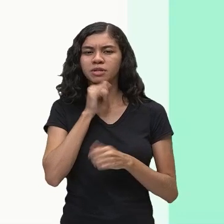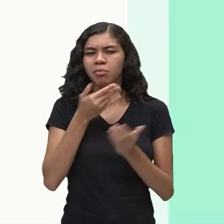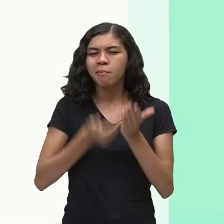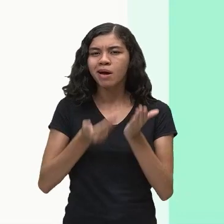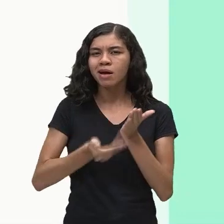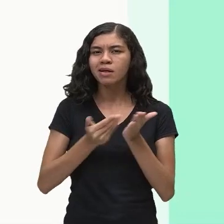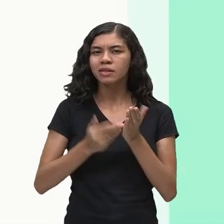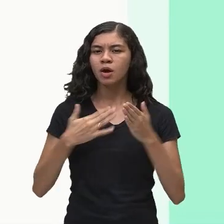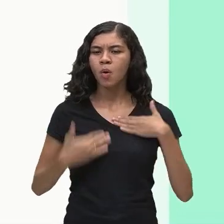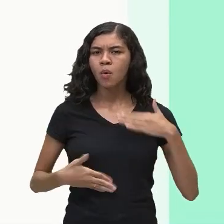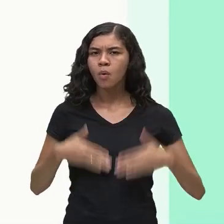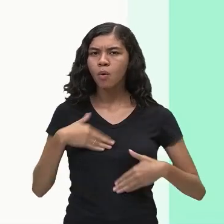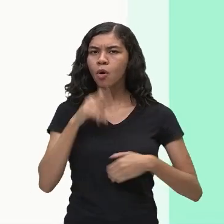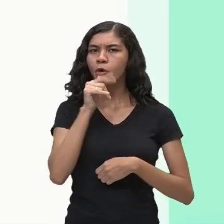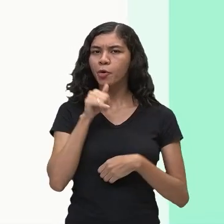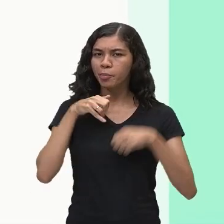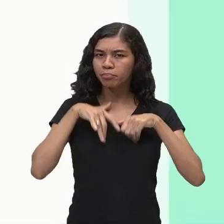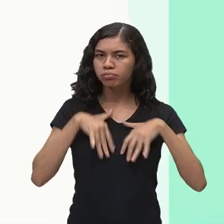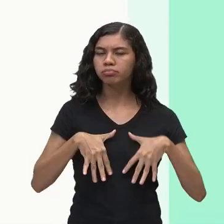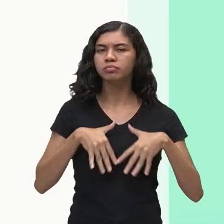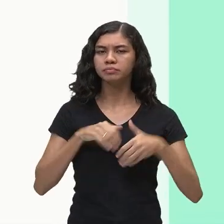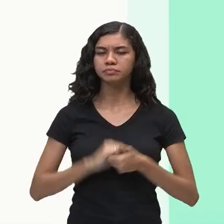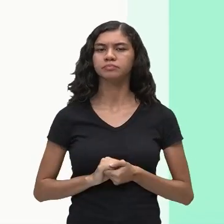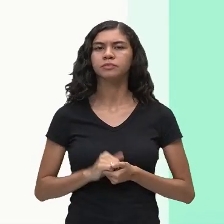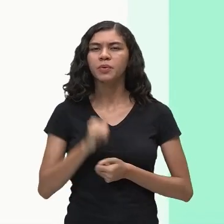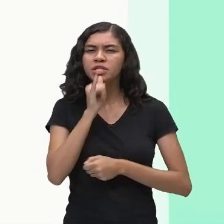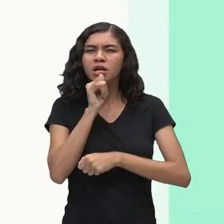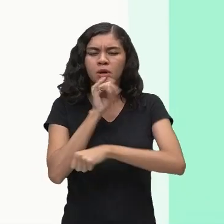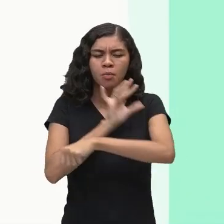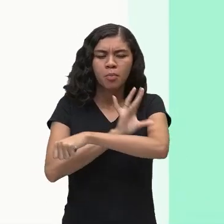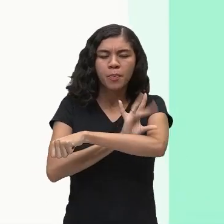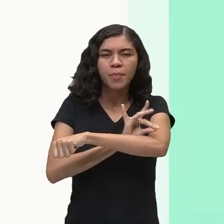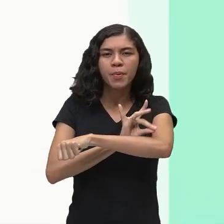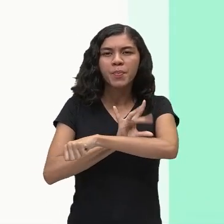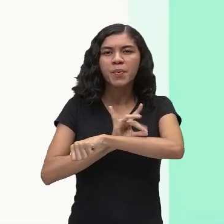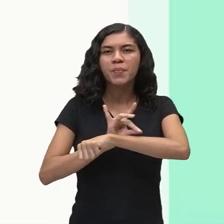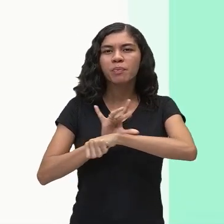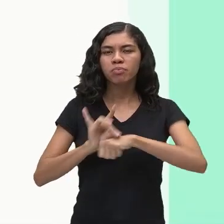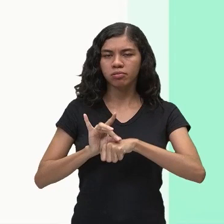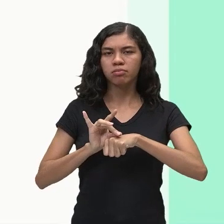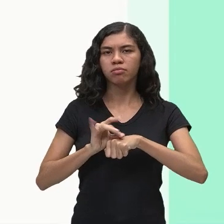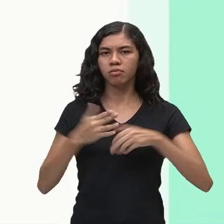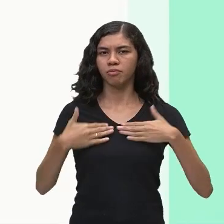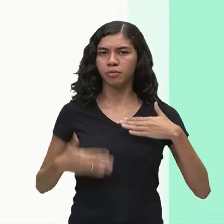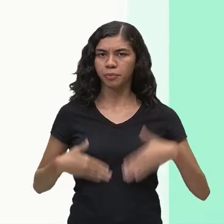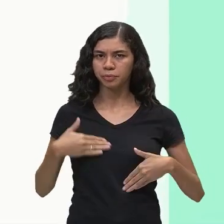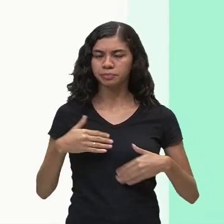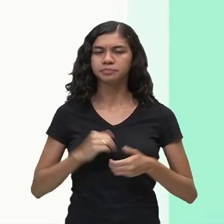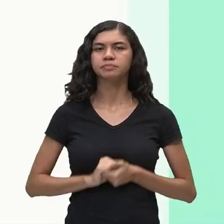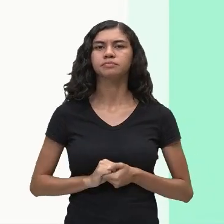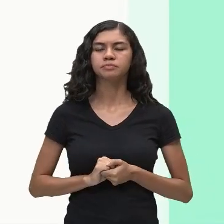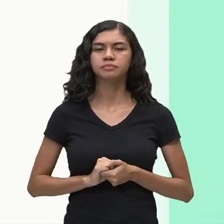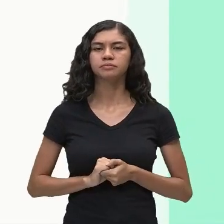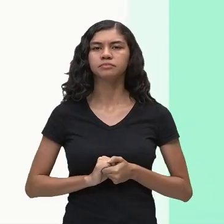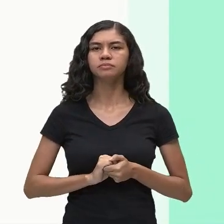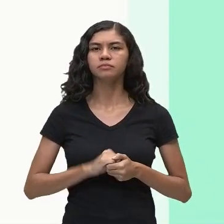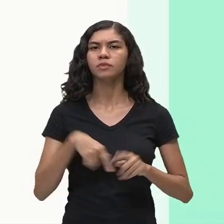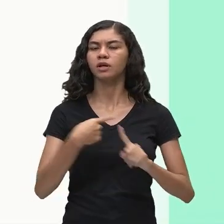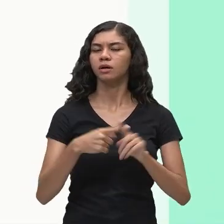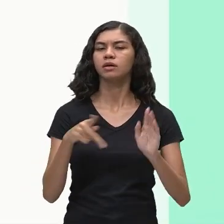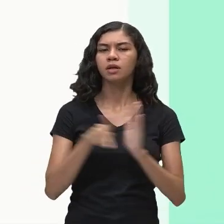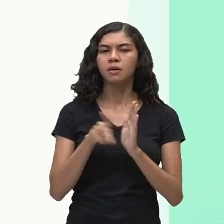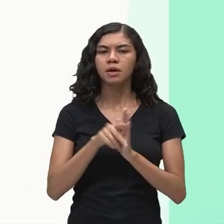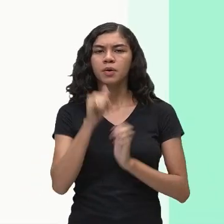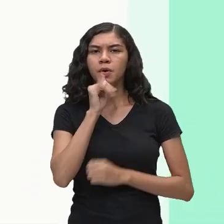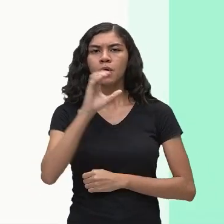atuar quando a pessoa estiver desidratada, né? Vai economizar água no corpo. E nós temos ainda a ocitocina, que é